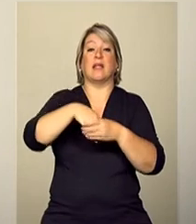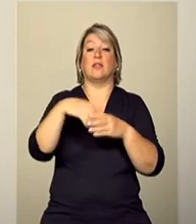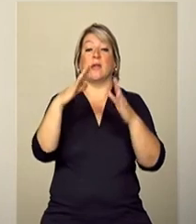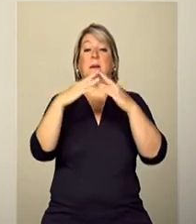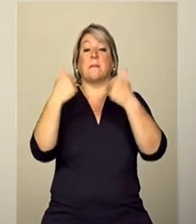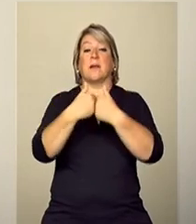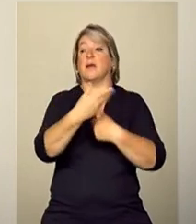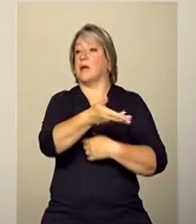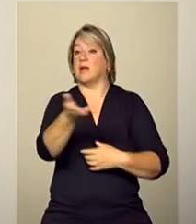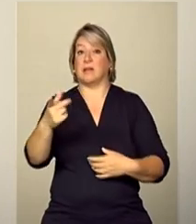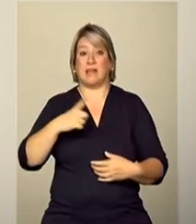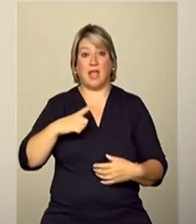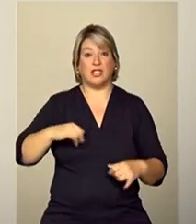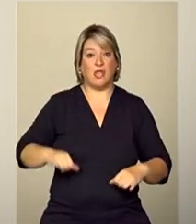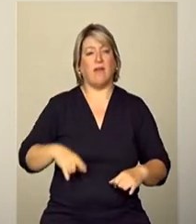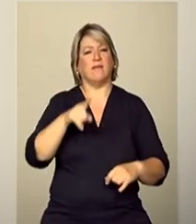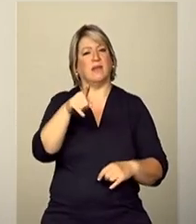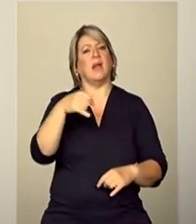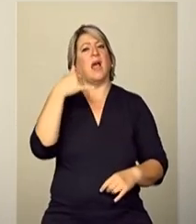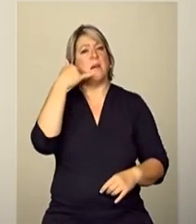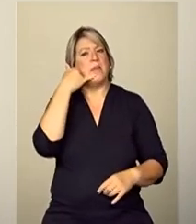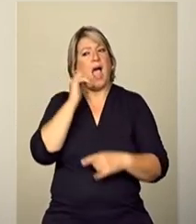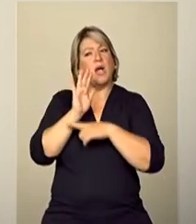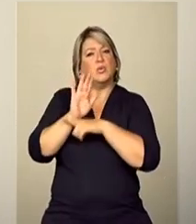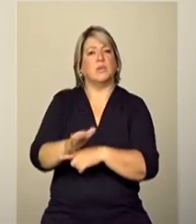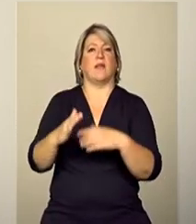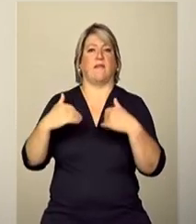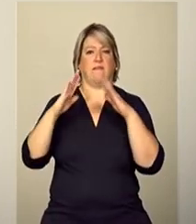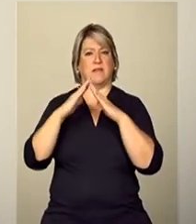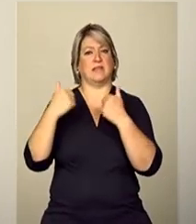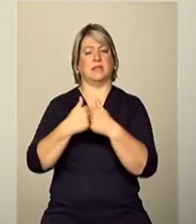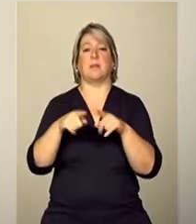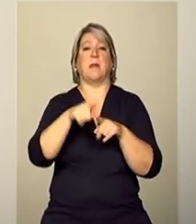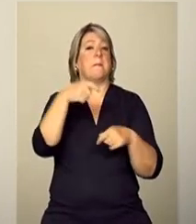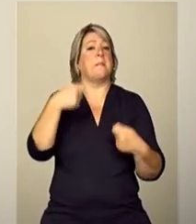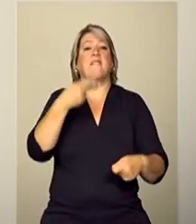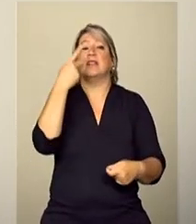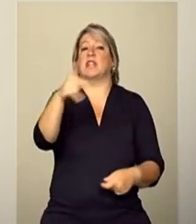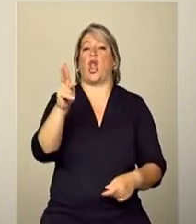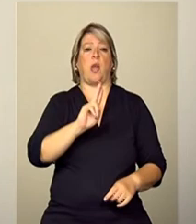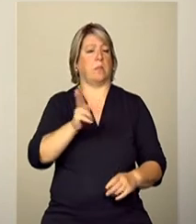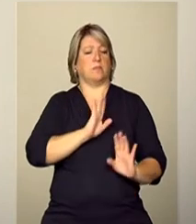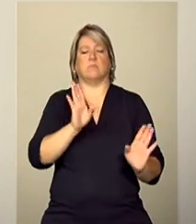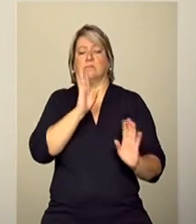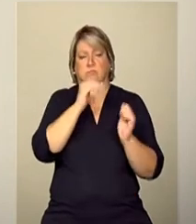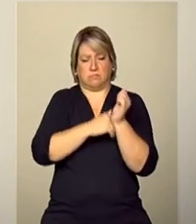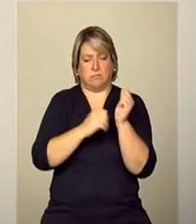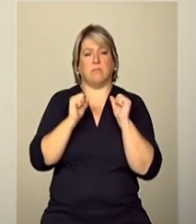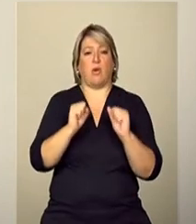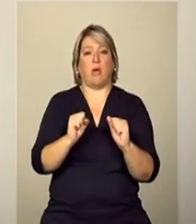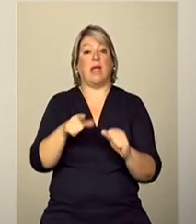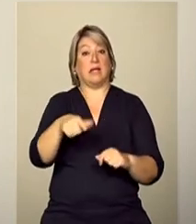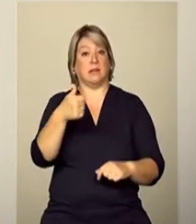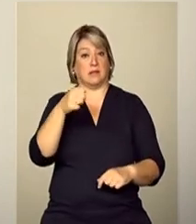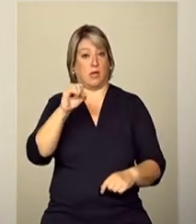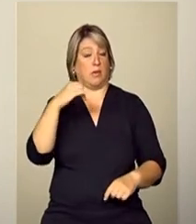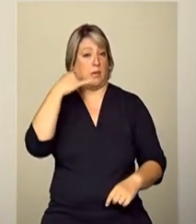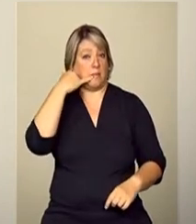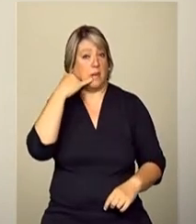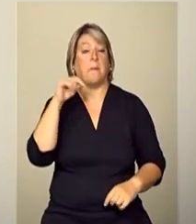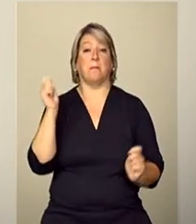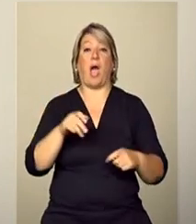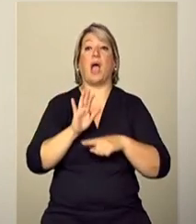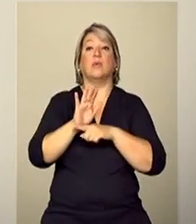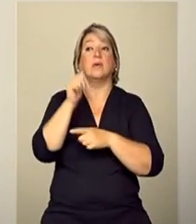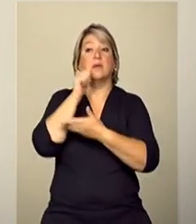bairro Ligue para o 180 você não precisa se identificar e esse telefonema pode salvar a vida de